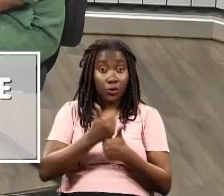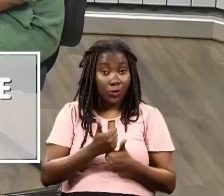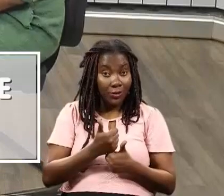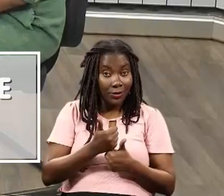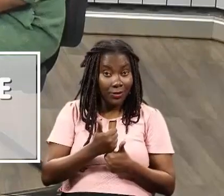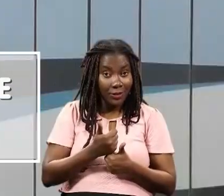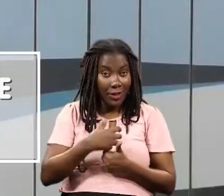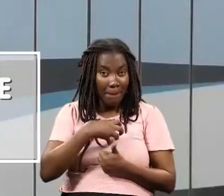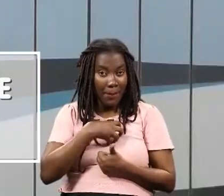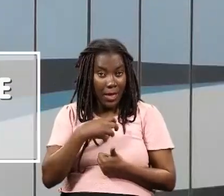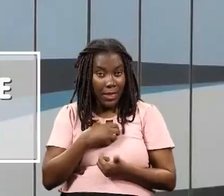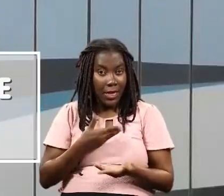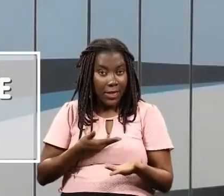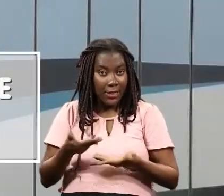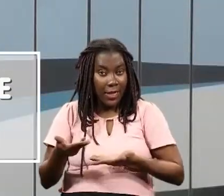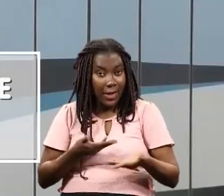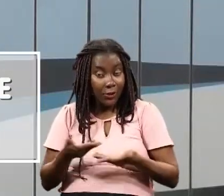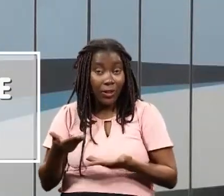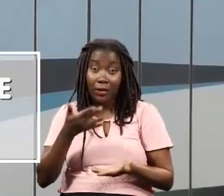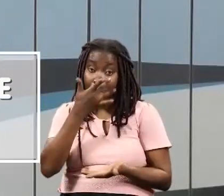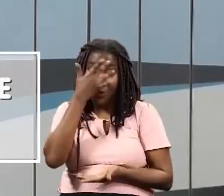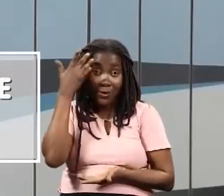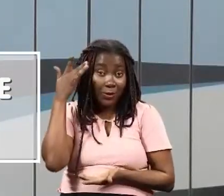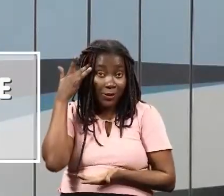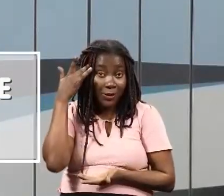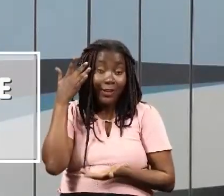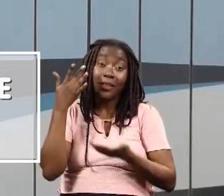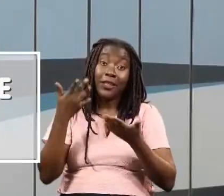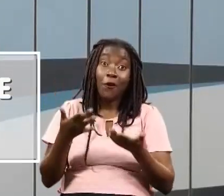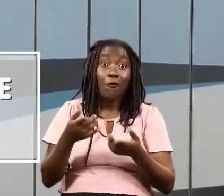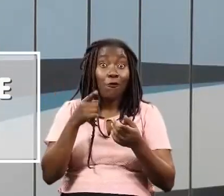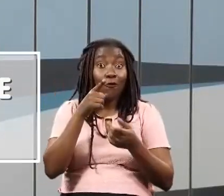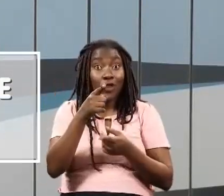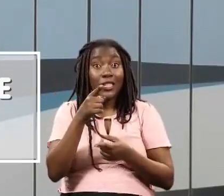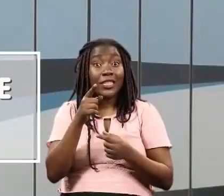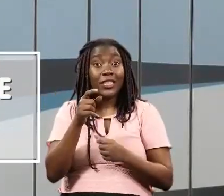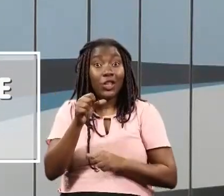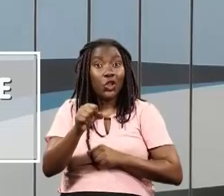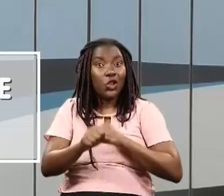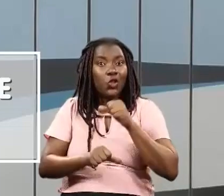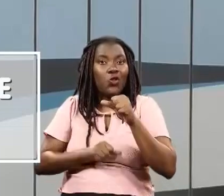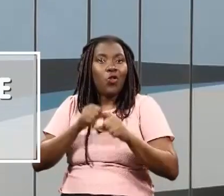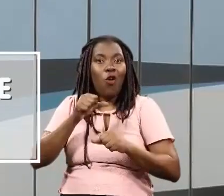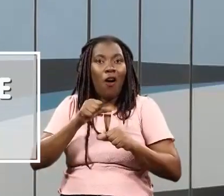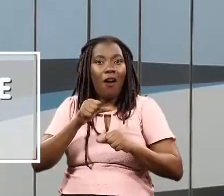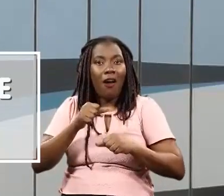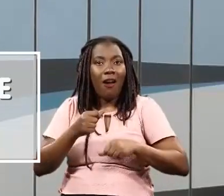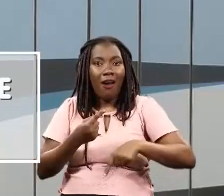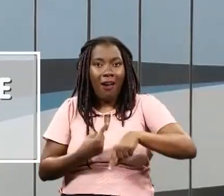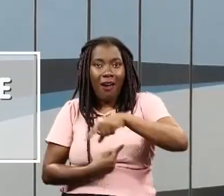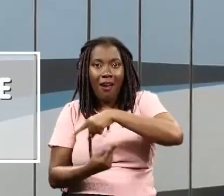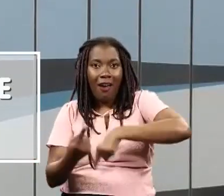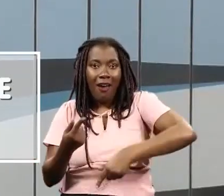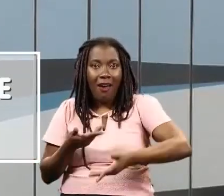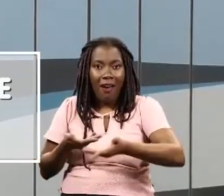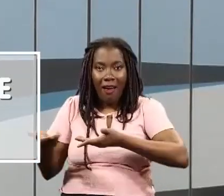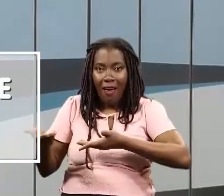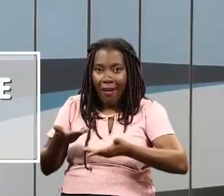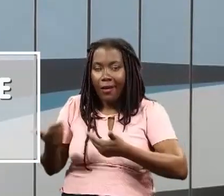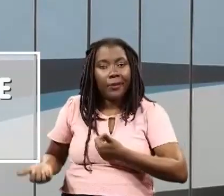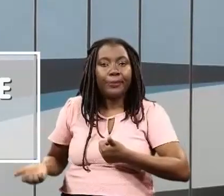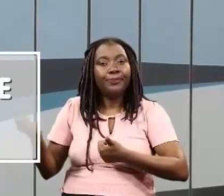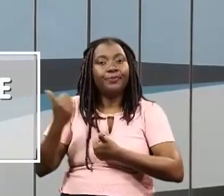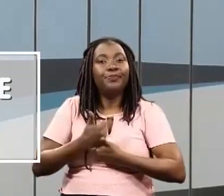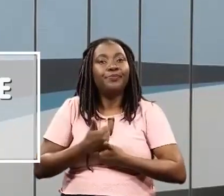essa maneira de se relacionar com as pessoas. Então, você troca esse contato, essa troca, né? Substitui